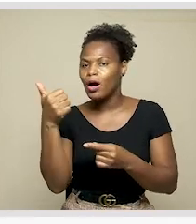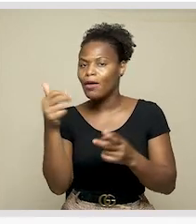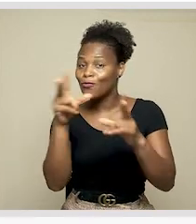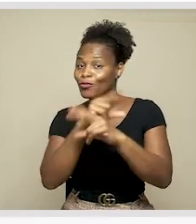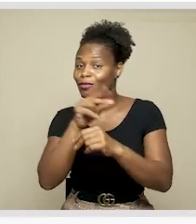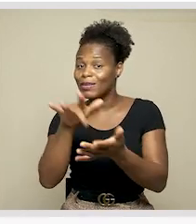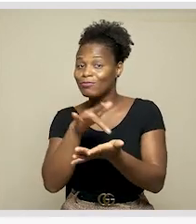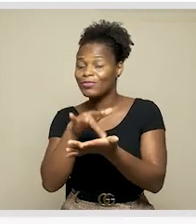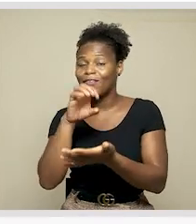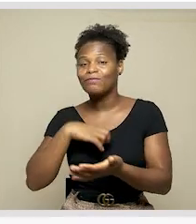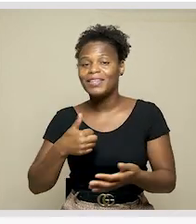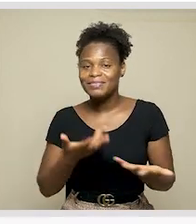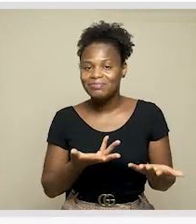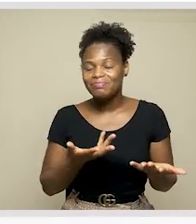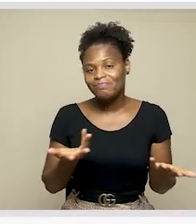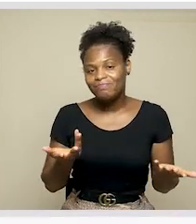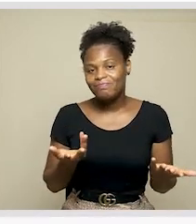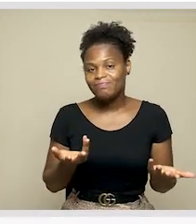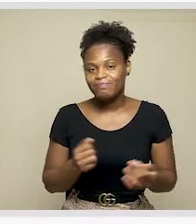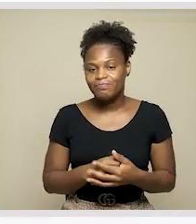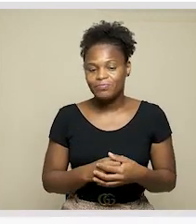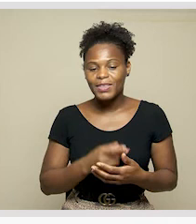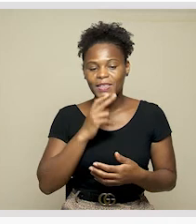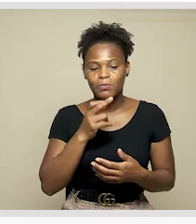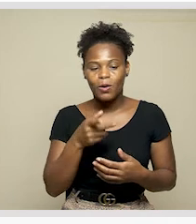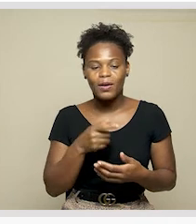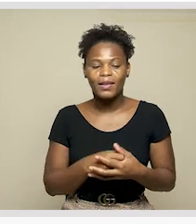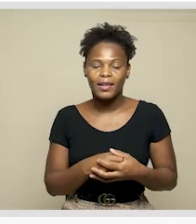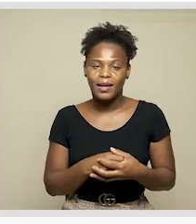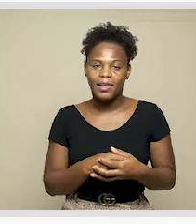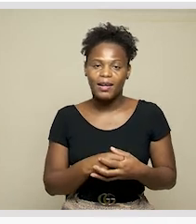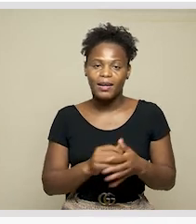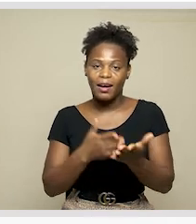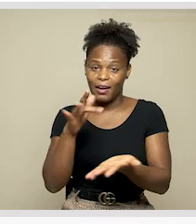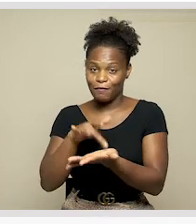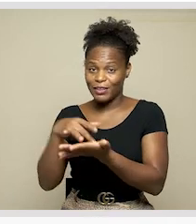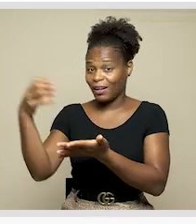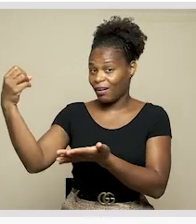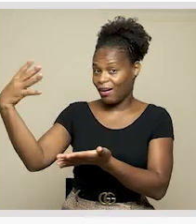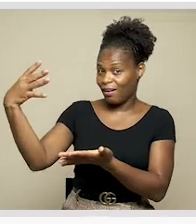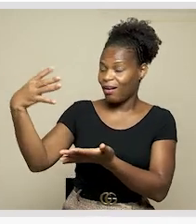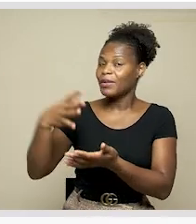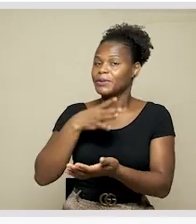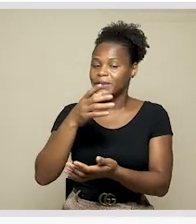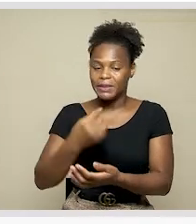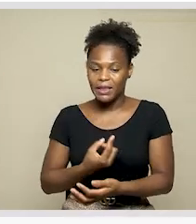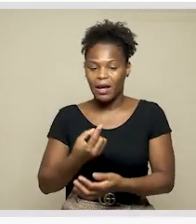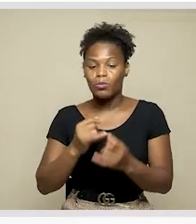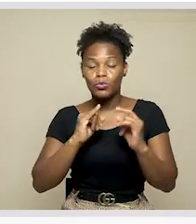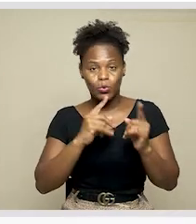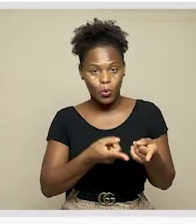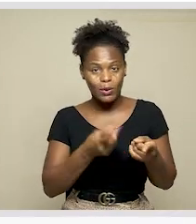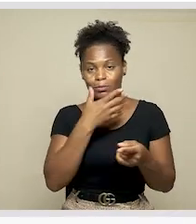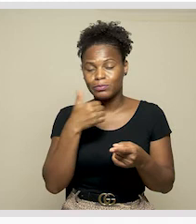da estética modernista na literatura cabo-verdiana? A resposta é: a revista Claridade